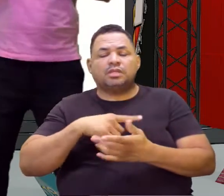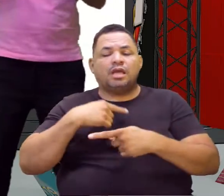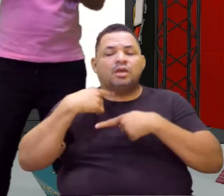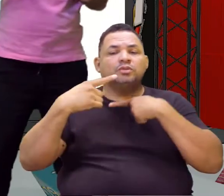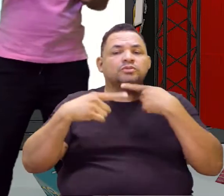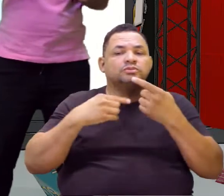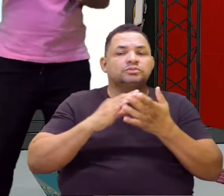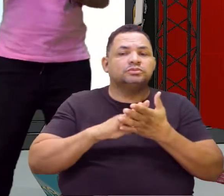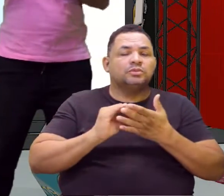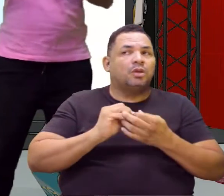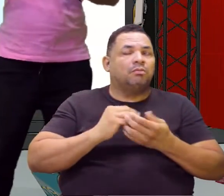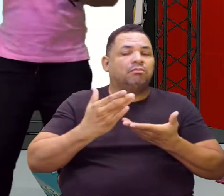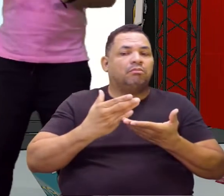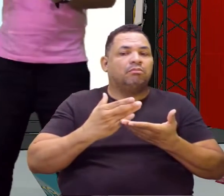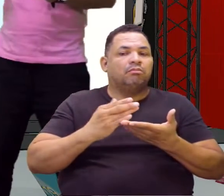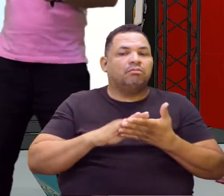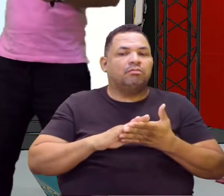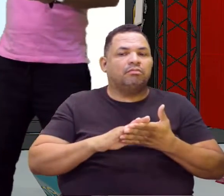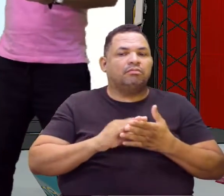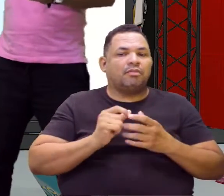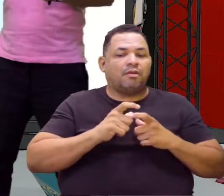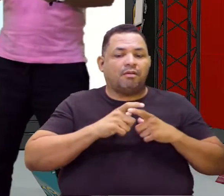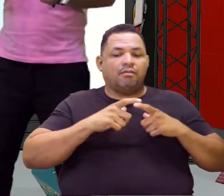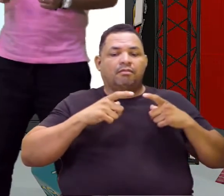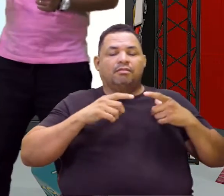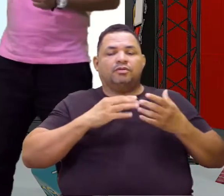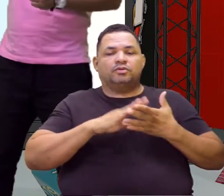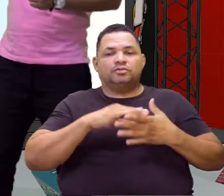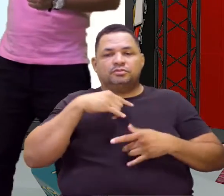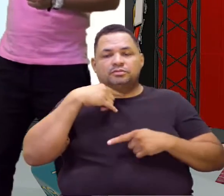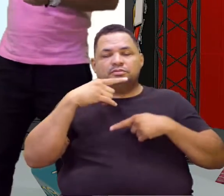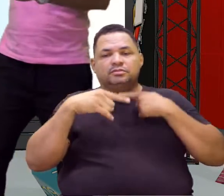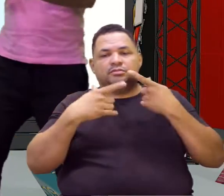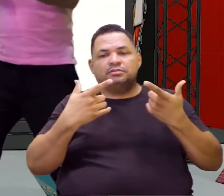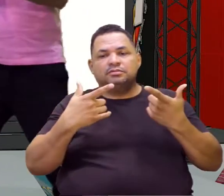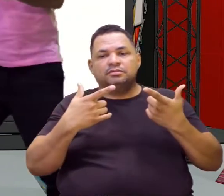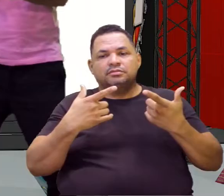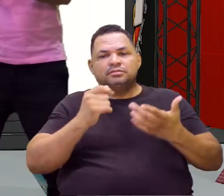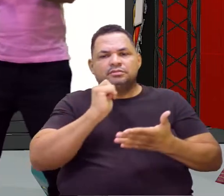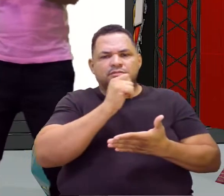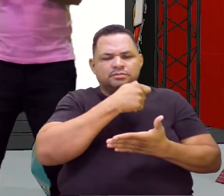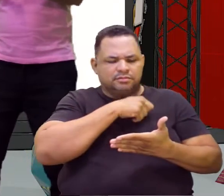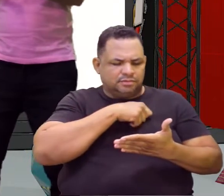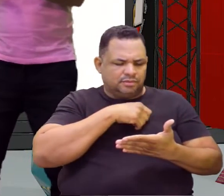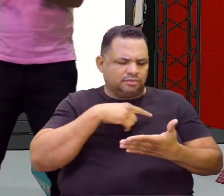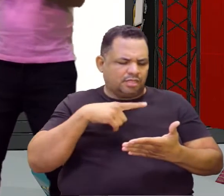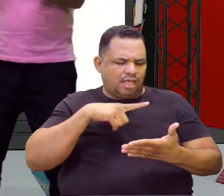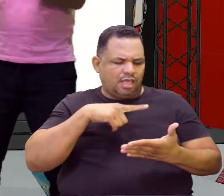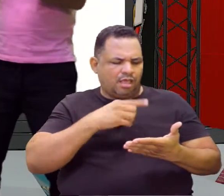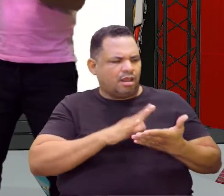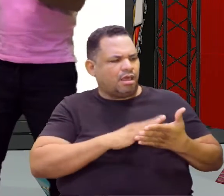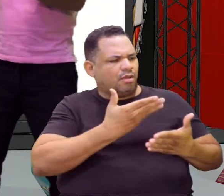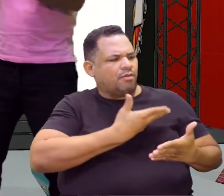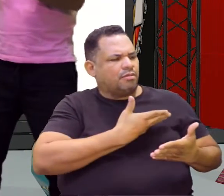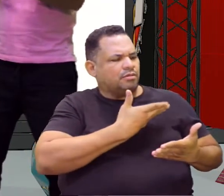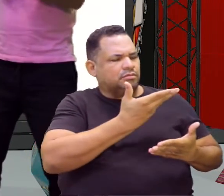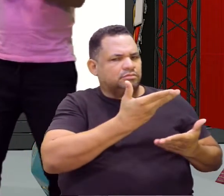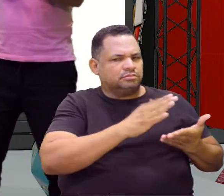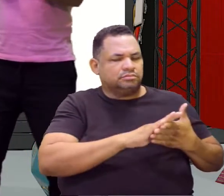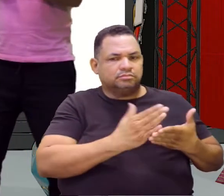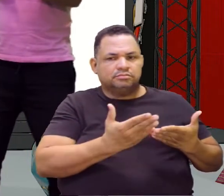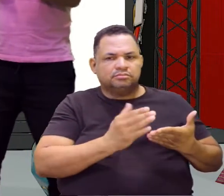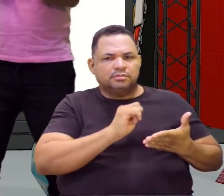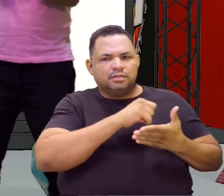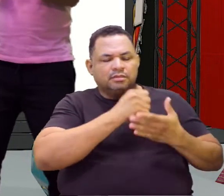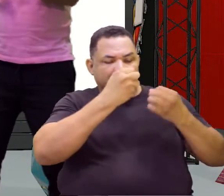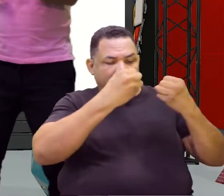dúvida ou aumenta a dúvida. Eu acho legal isso. Às vezes você está com uma dúvida, você vai com um colega lá, ei, isso aqui eu estou com dúvida. Ele começa a te explicar, começa a